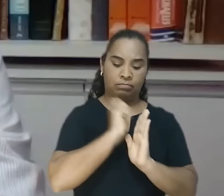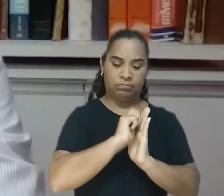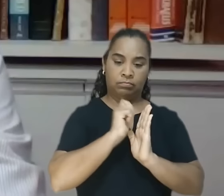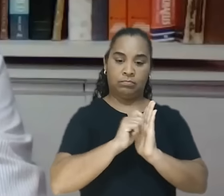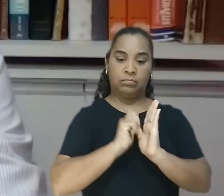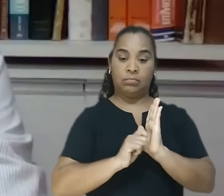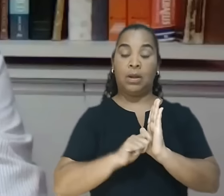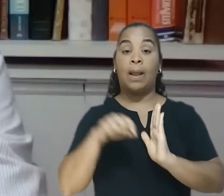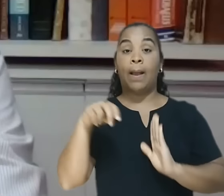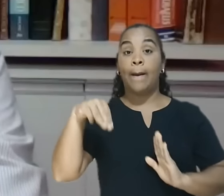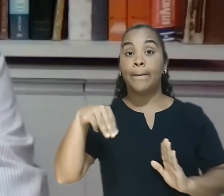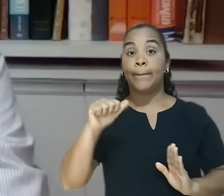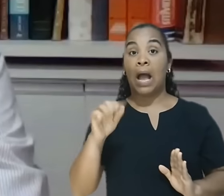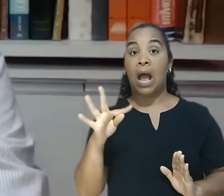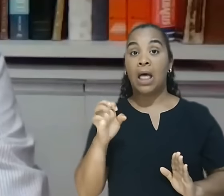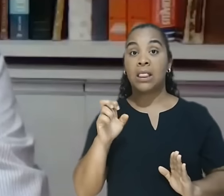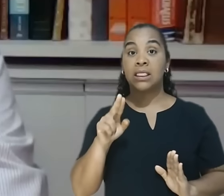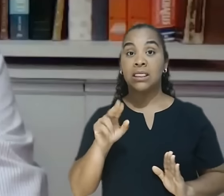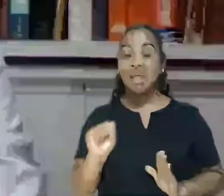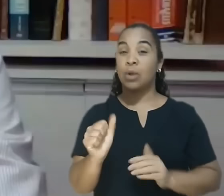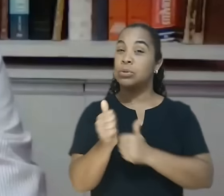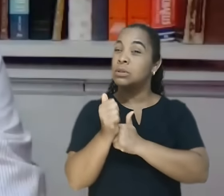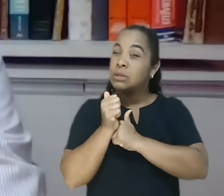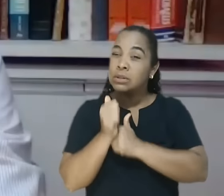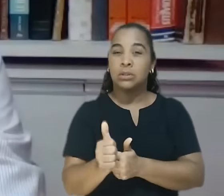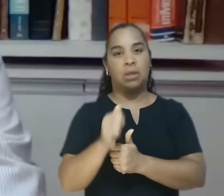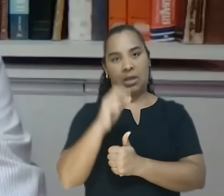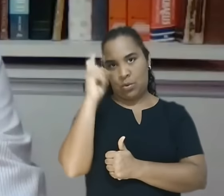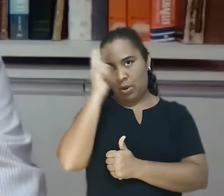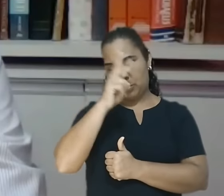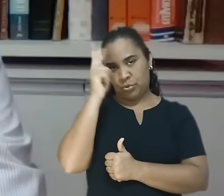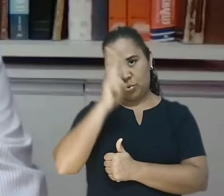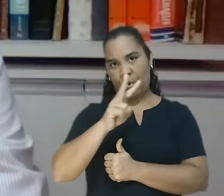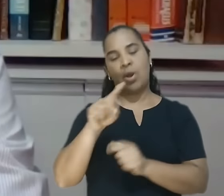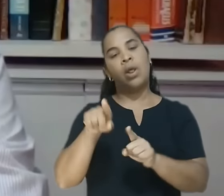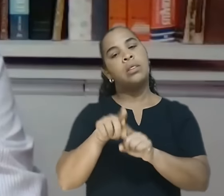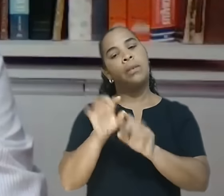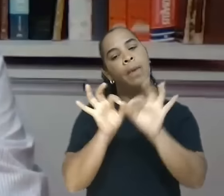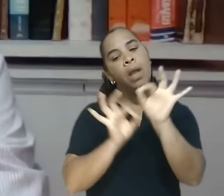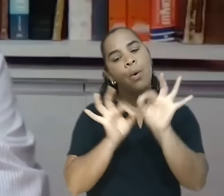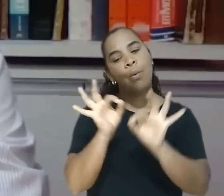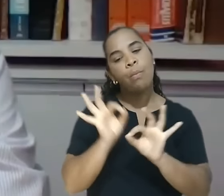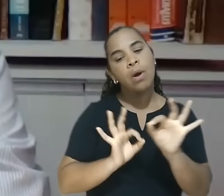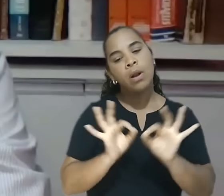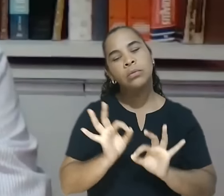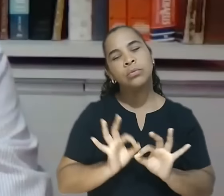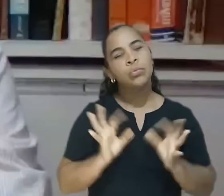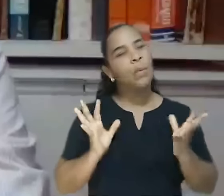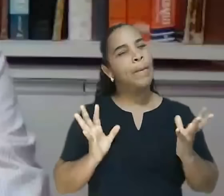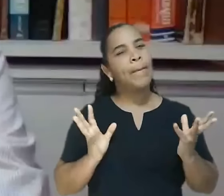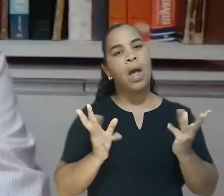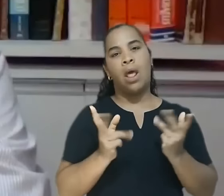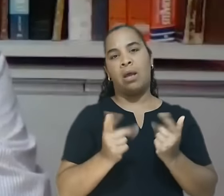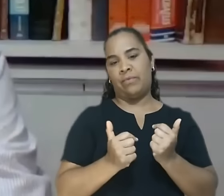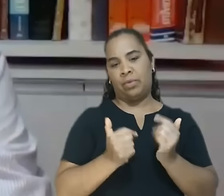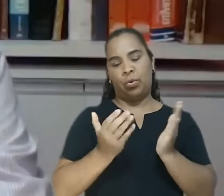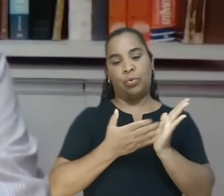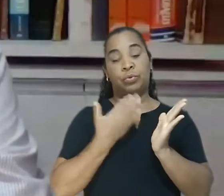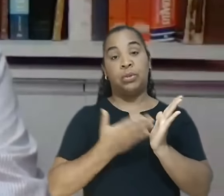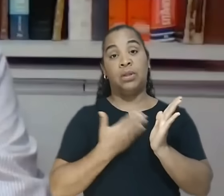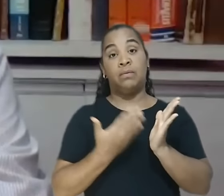Sintonizou Historicamente Que relacionou De uma forma Magnífica O que ele Segundo